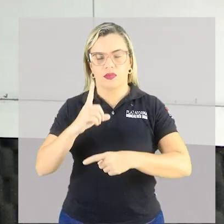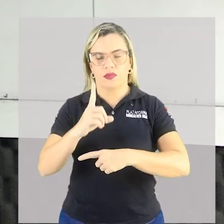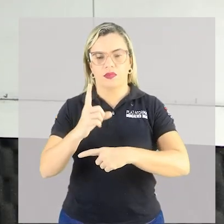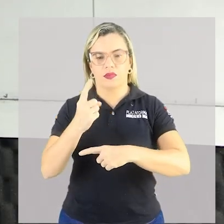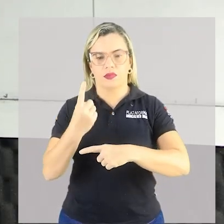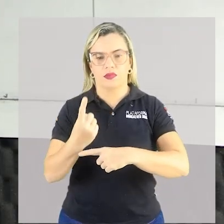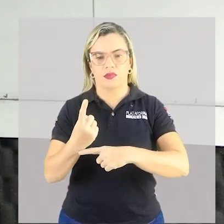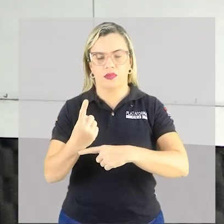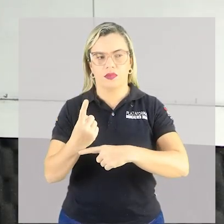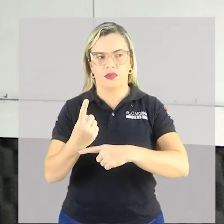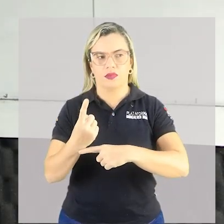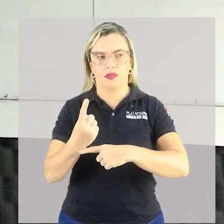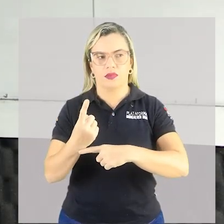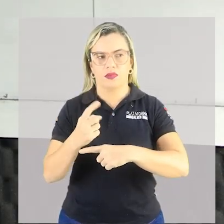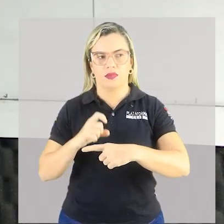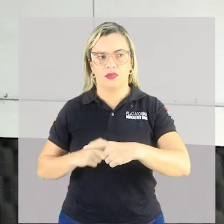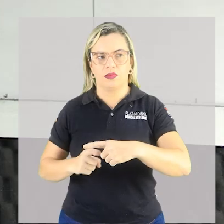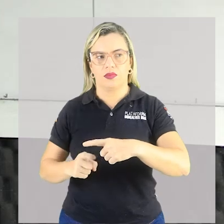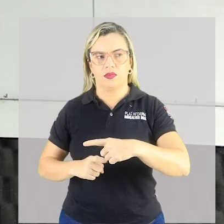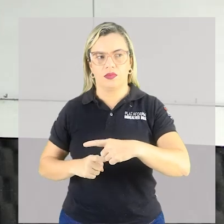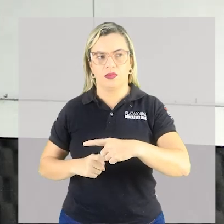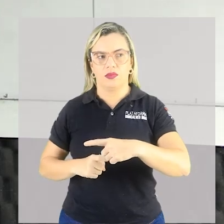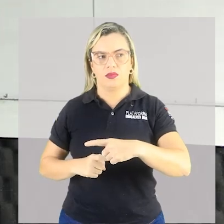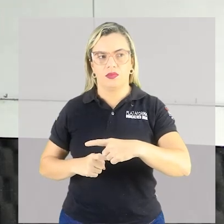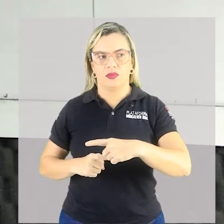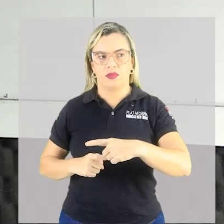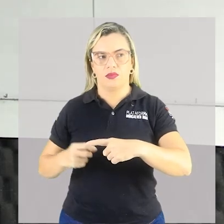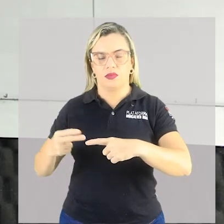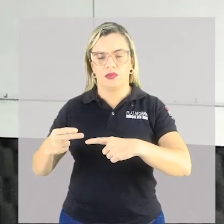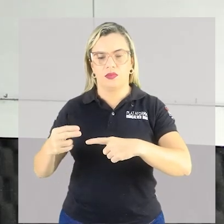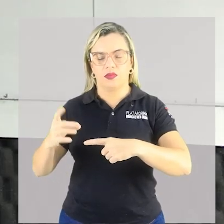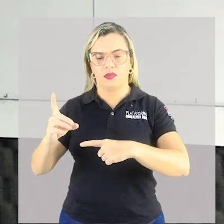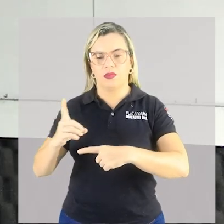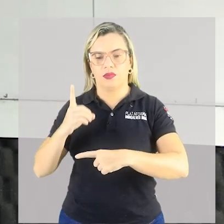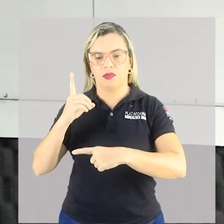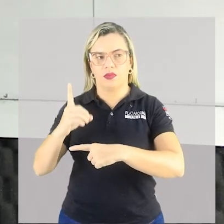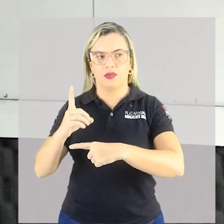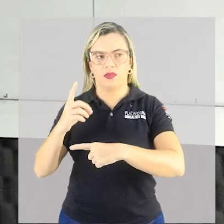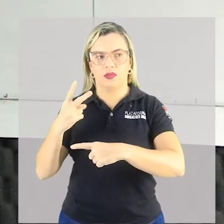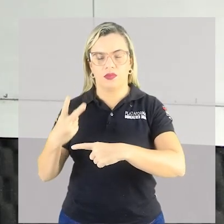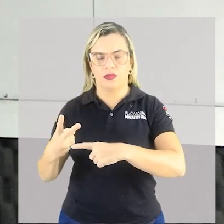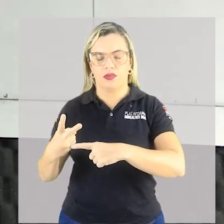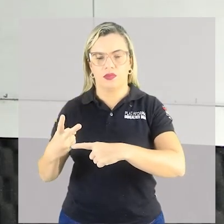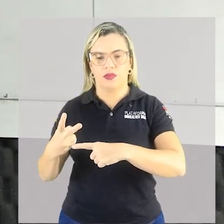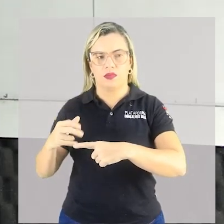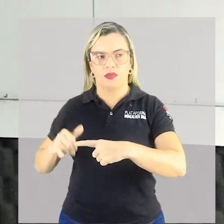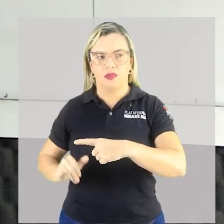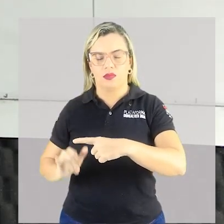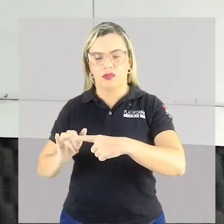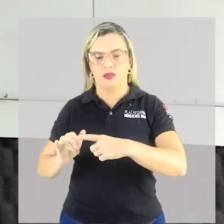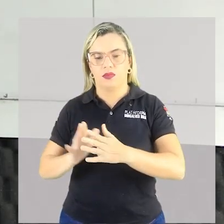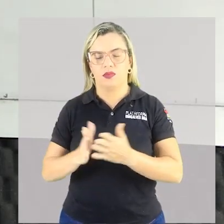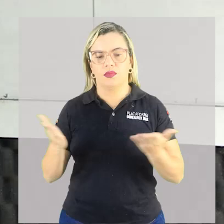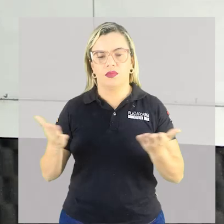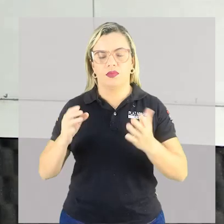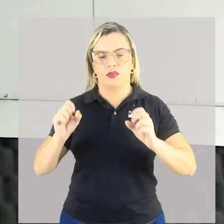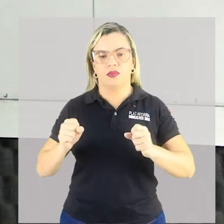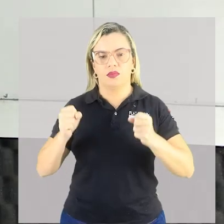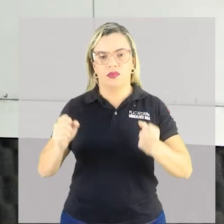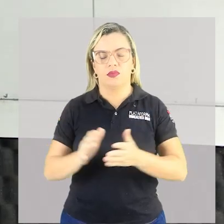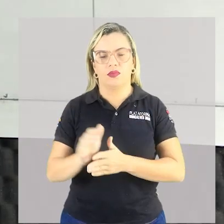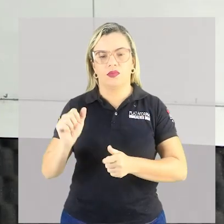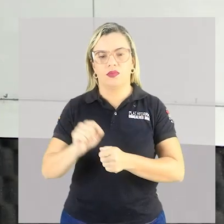está para quem? Para X, assim como D2 está para Y. Agora eu já posso fazer o quê?